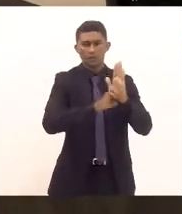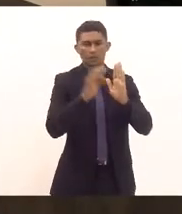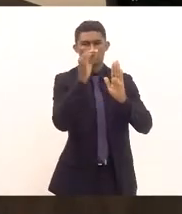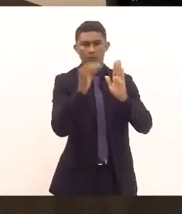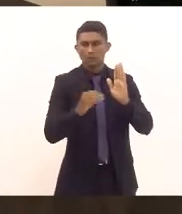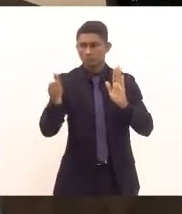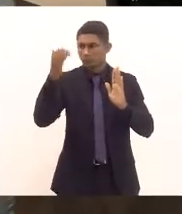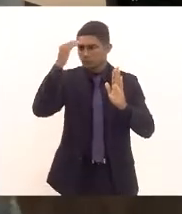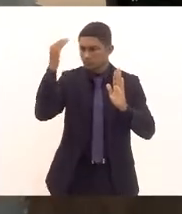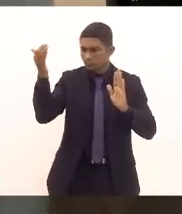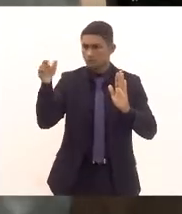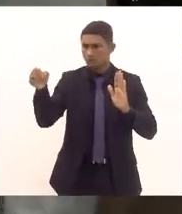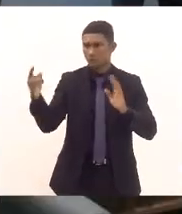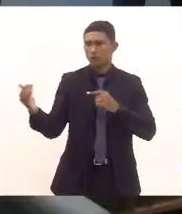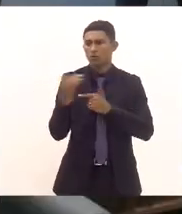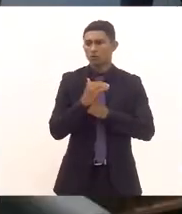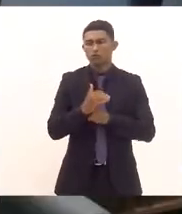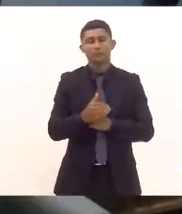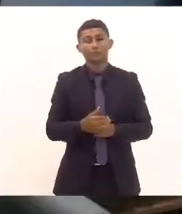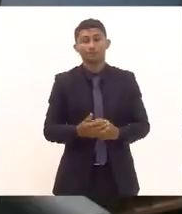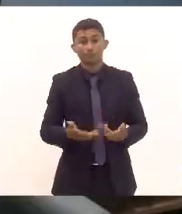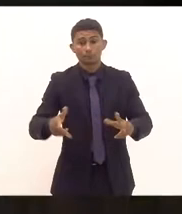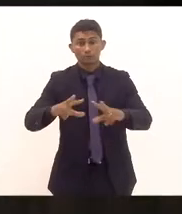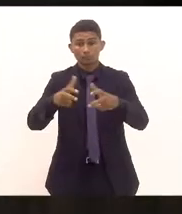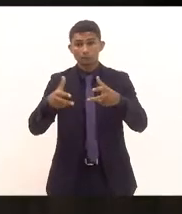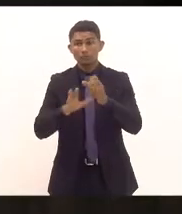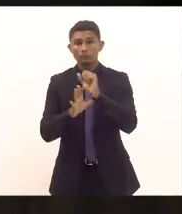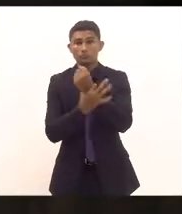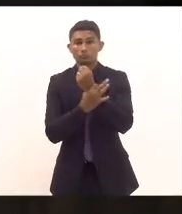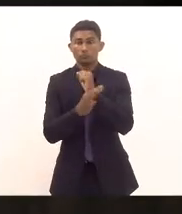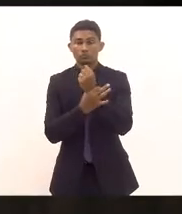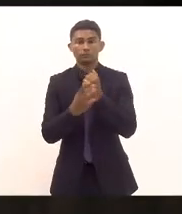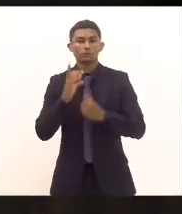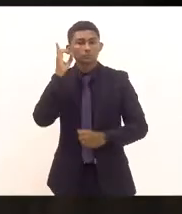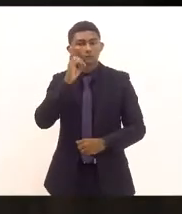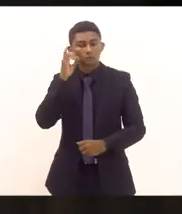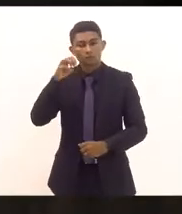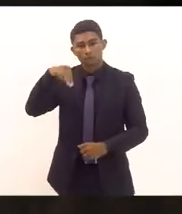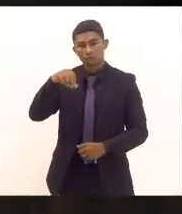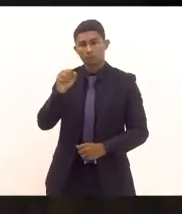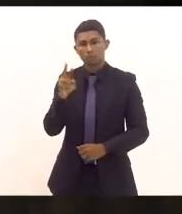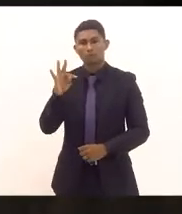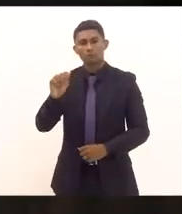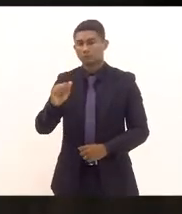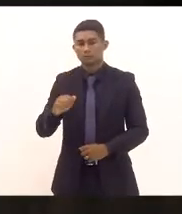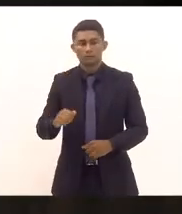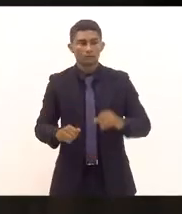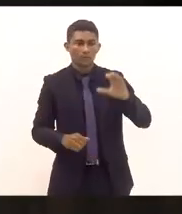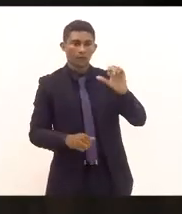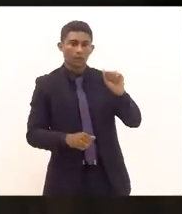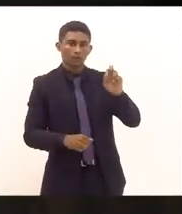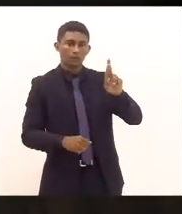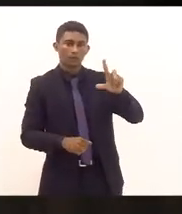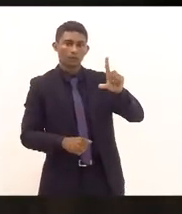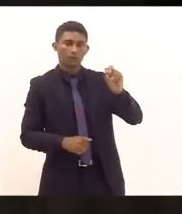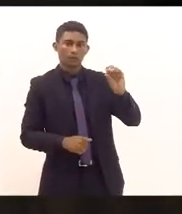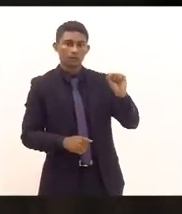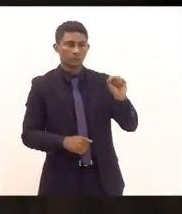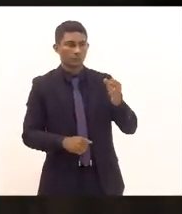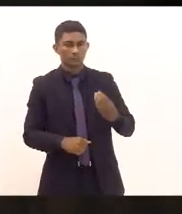muito obrigado por ter colaborado pela comissão de Segurança Pública a deputada Martha Rocha deputado Carlos Augusto